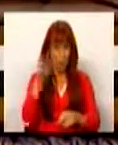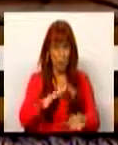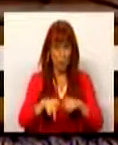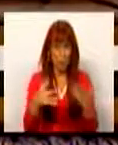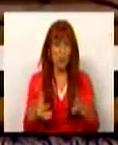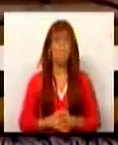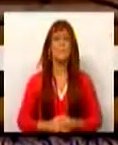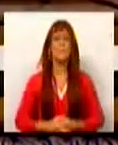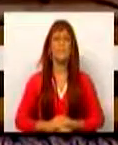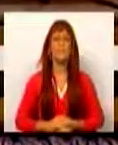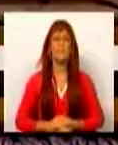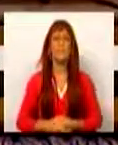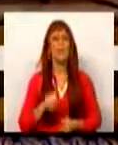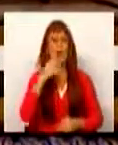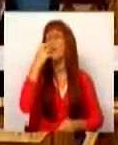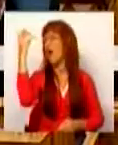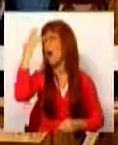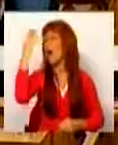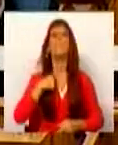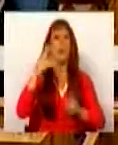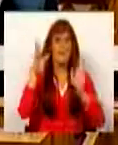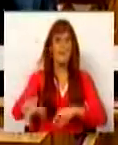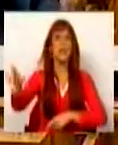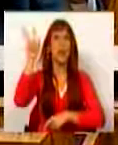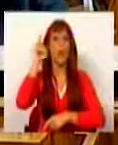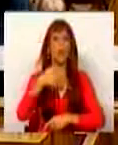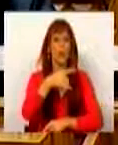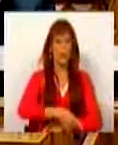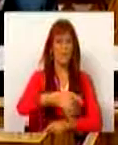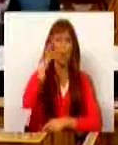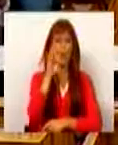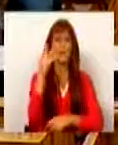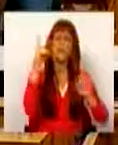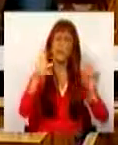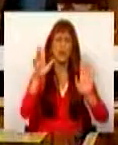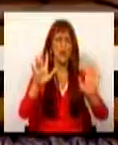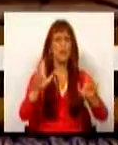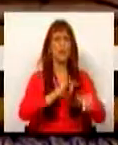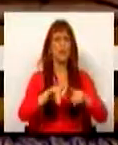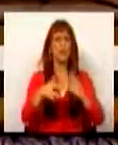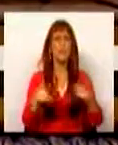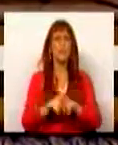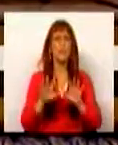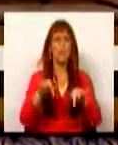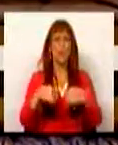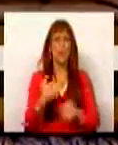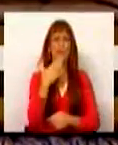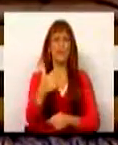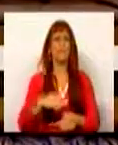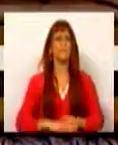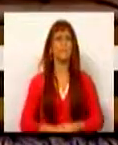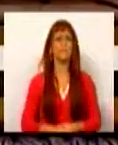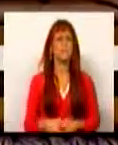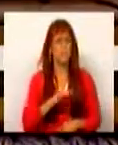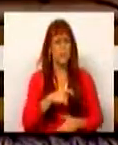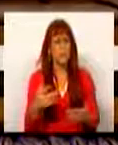deputado. Podem gritar, mas vão ter que ouvir. 94 quilómetros de obras na linha do Minho. Concluir, faz favor.